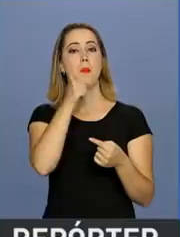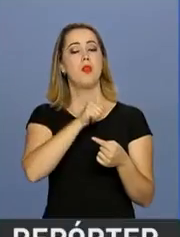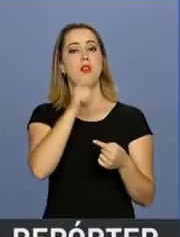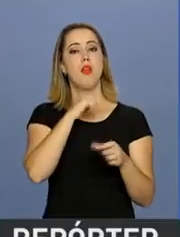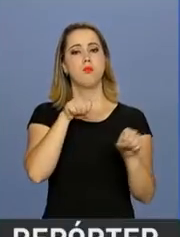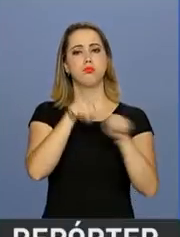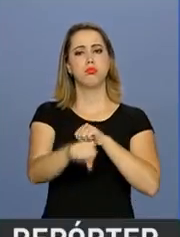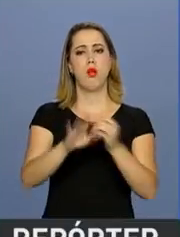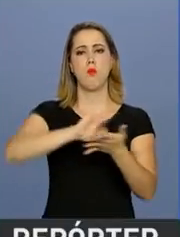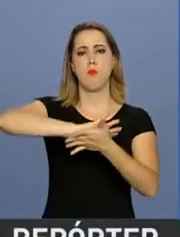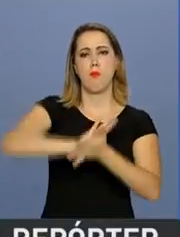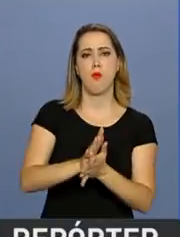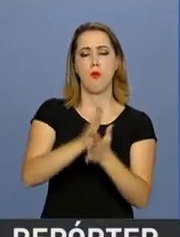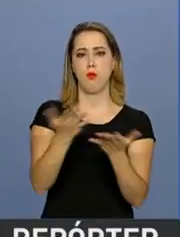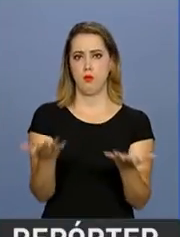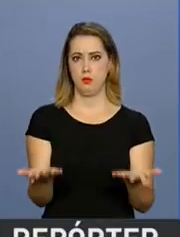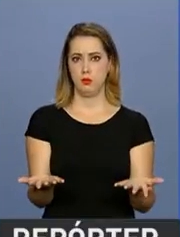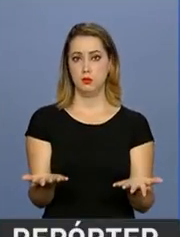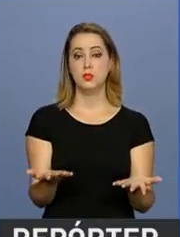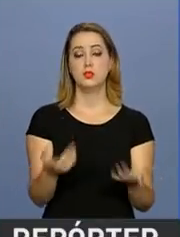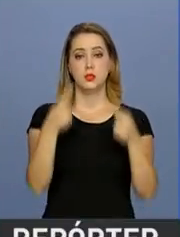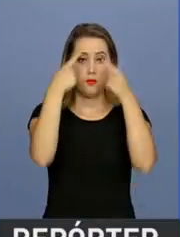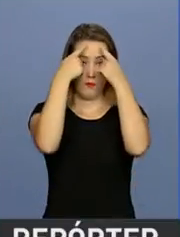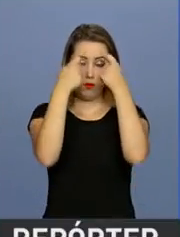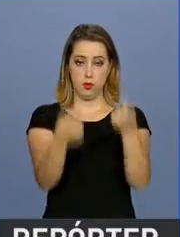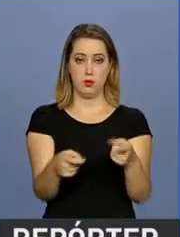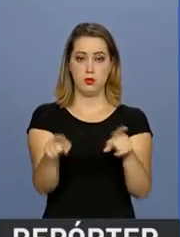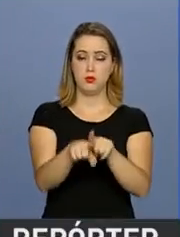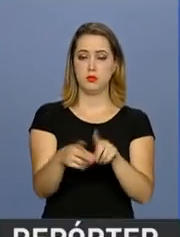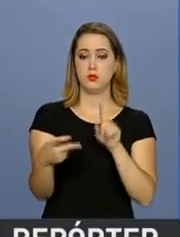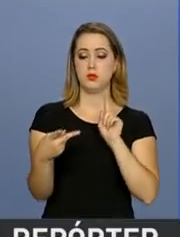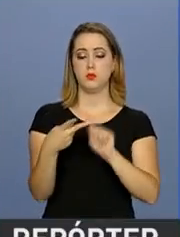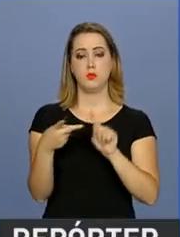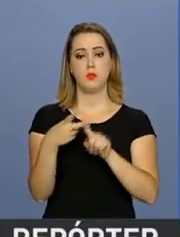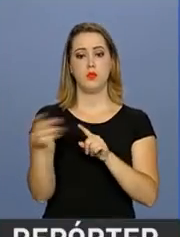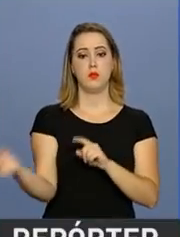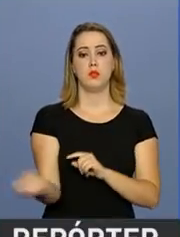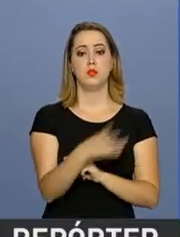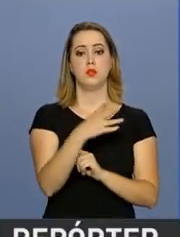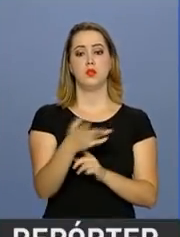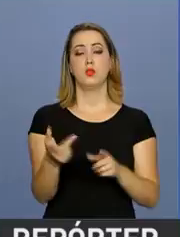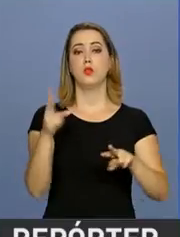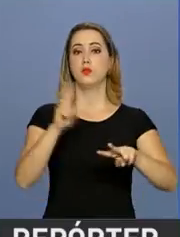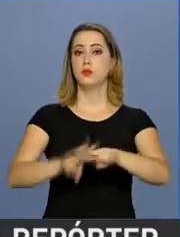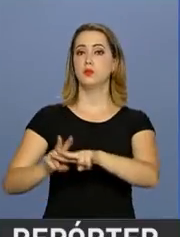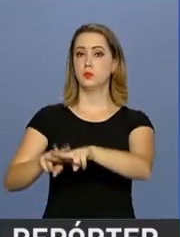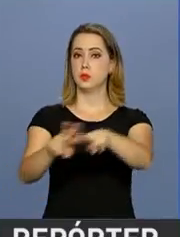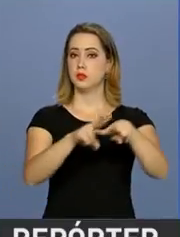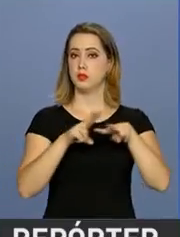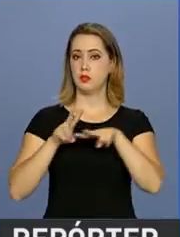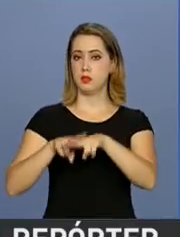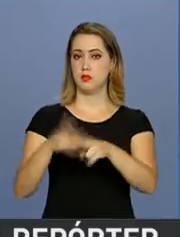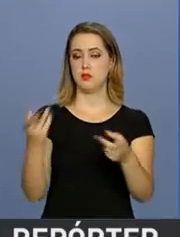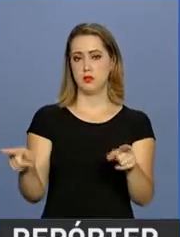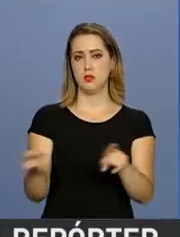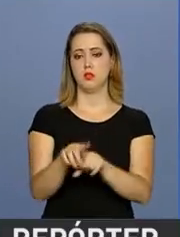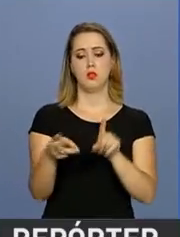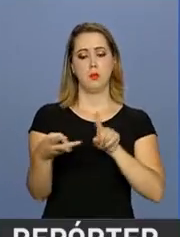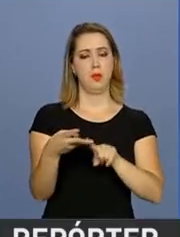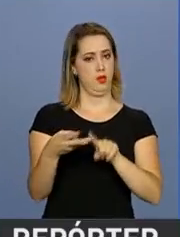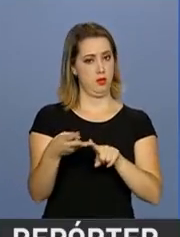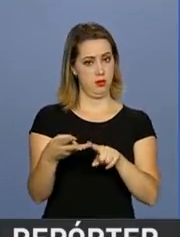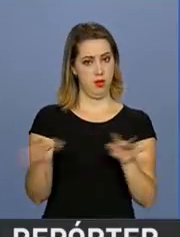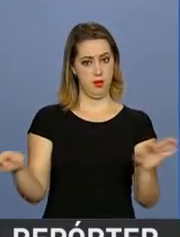violência contra a mulher a racionalização e modernização do sistema penitenciário o combate integrado